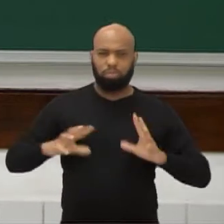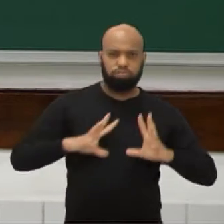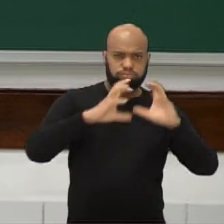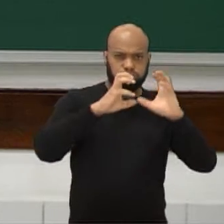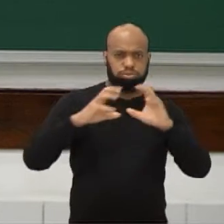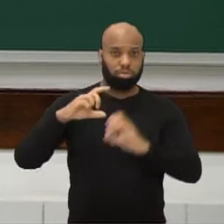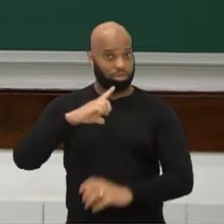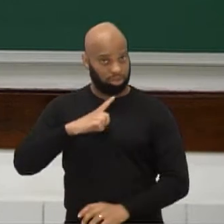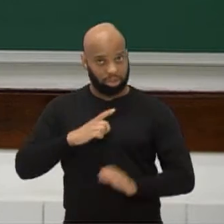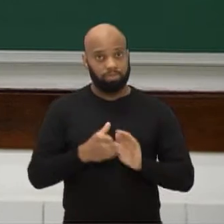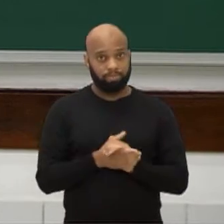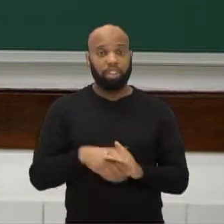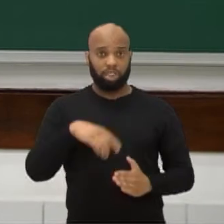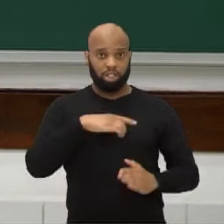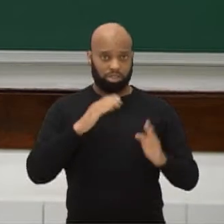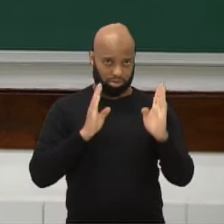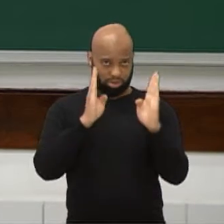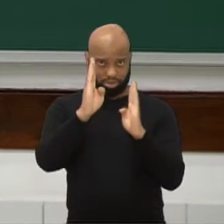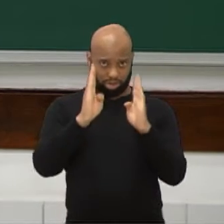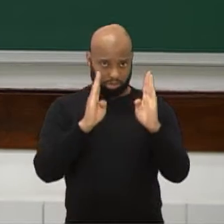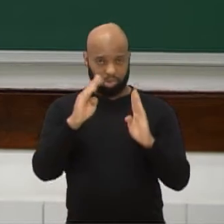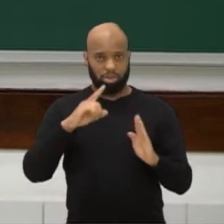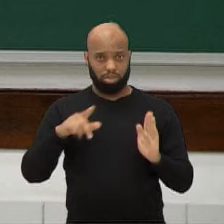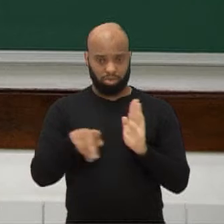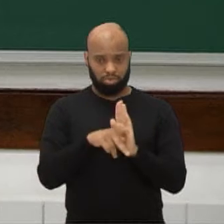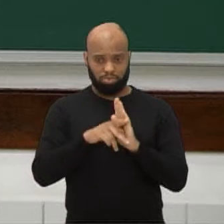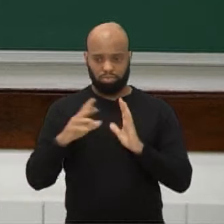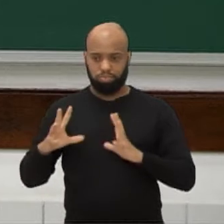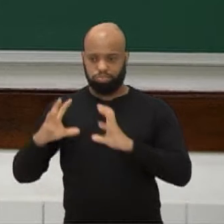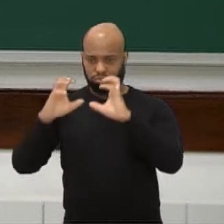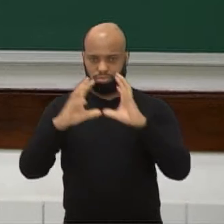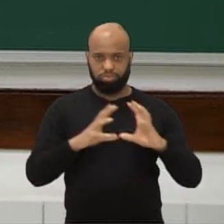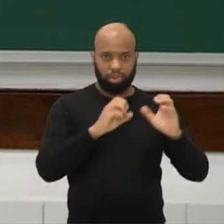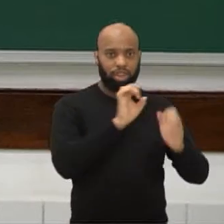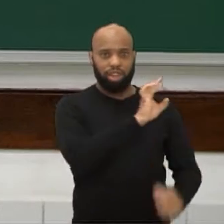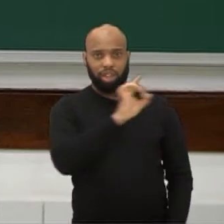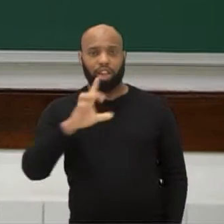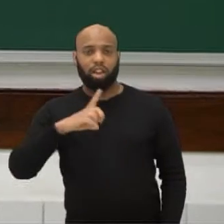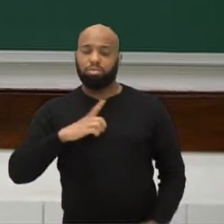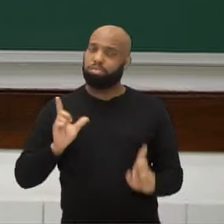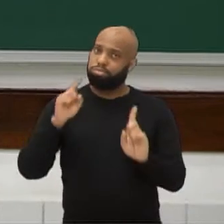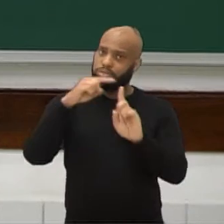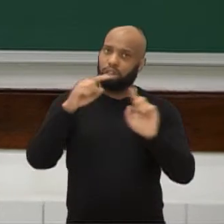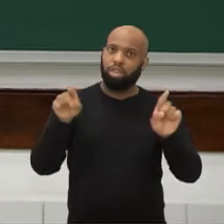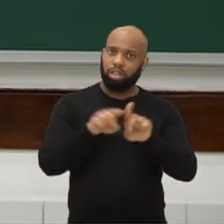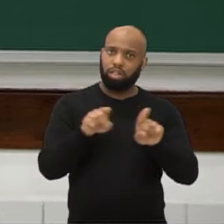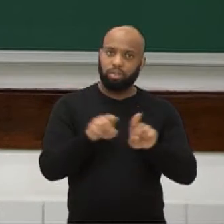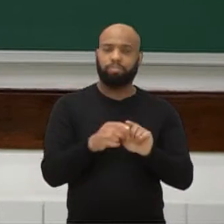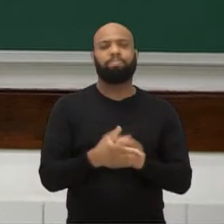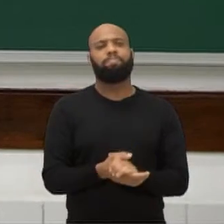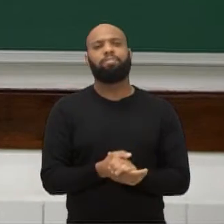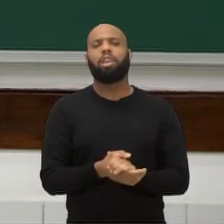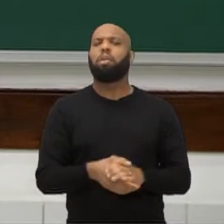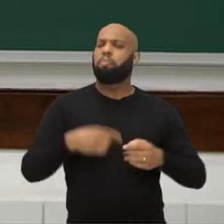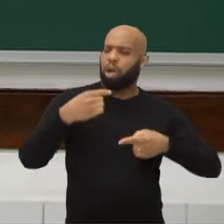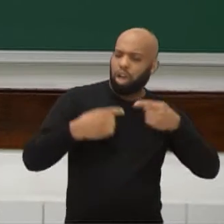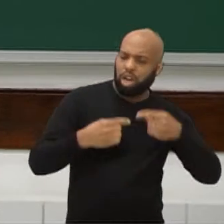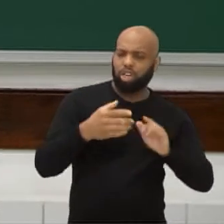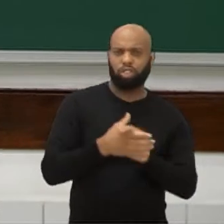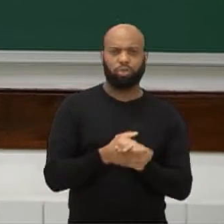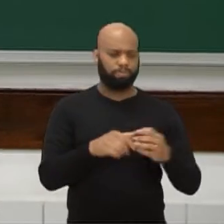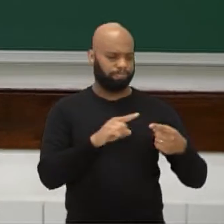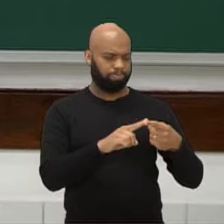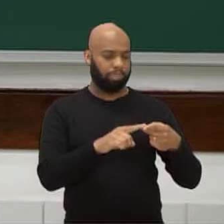conflitos. E entre esses vários conflitos, cada conflito teve o seu objetivo, seja político,